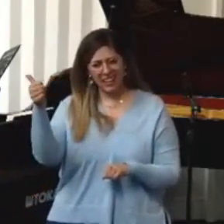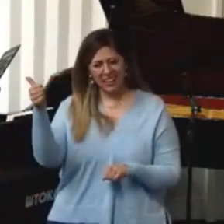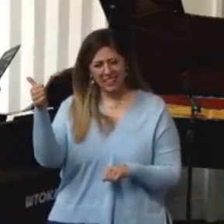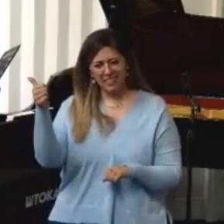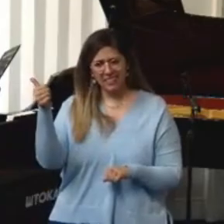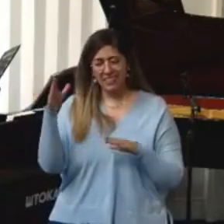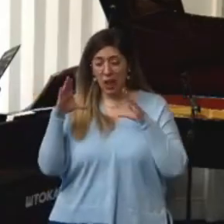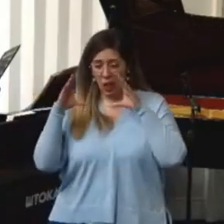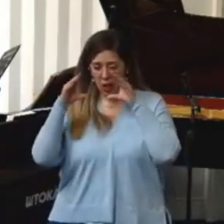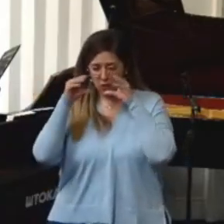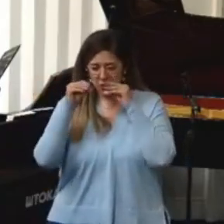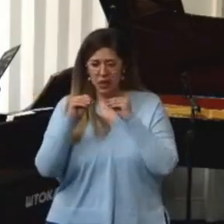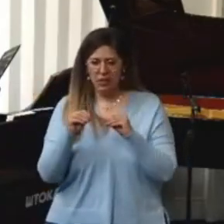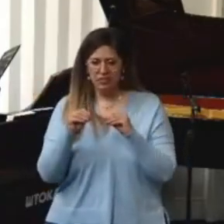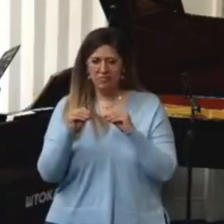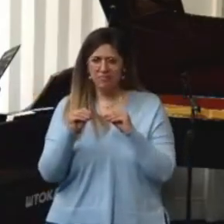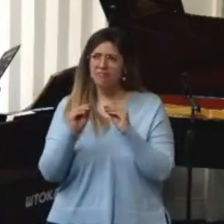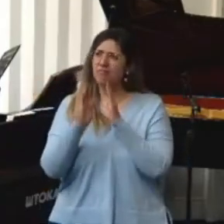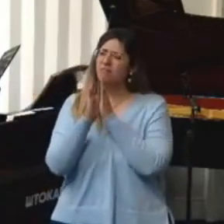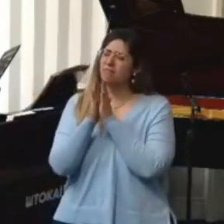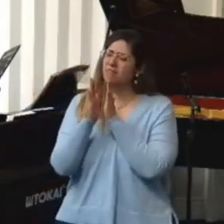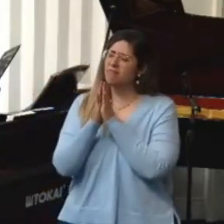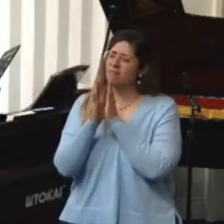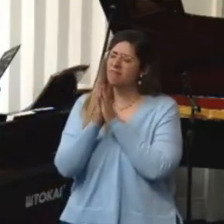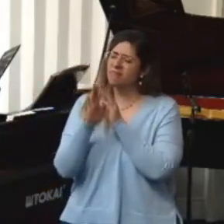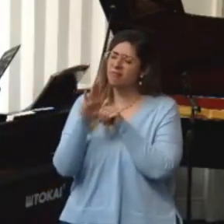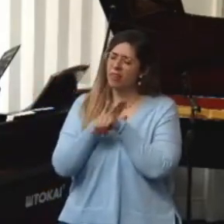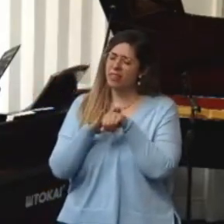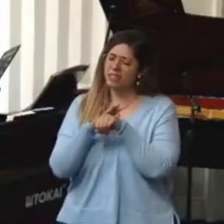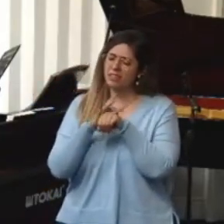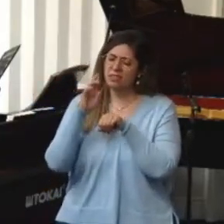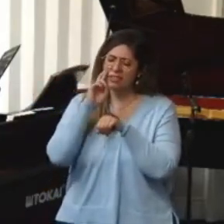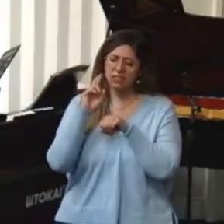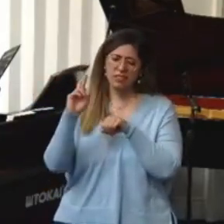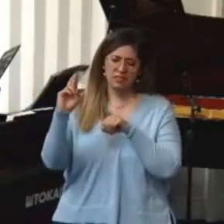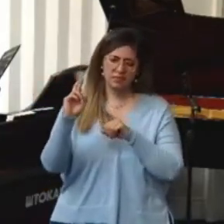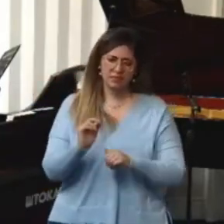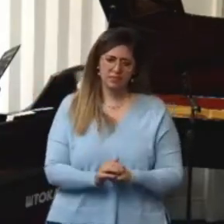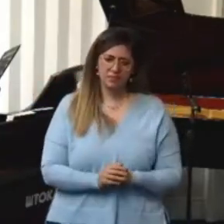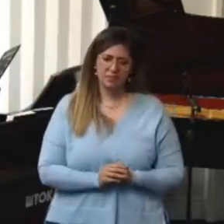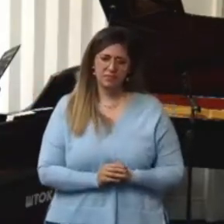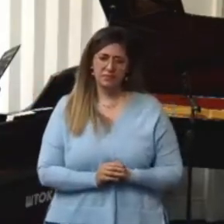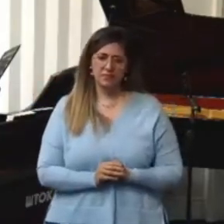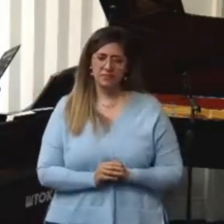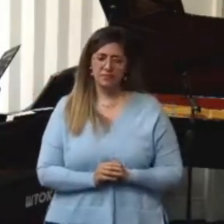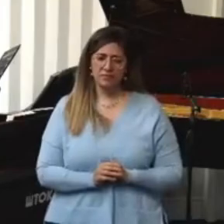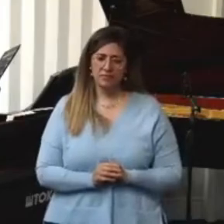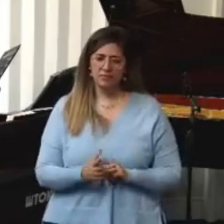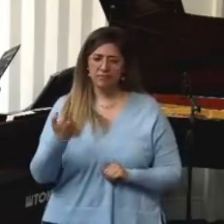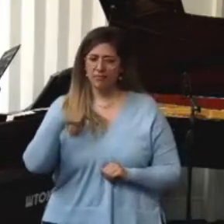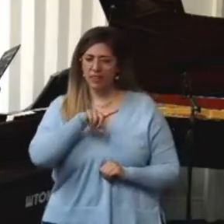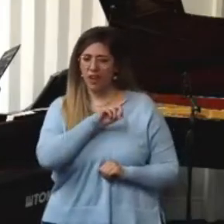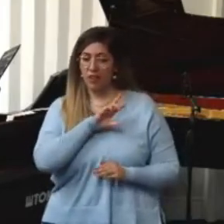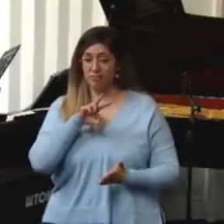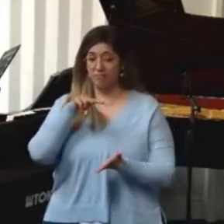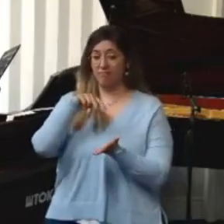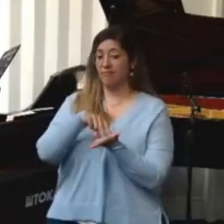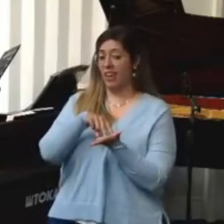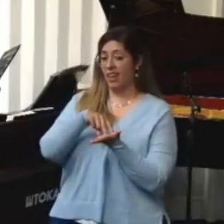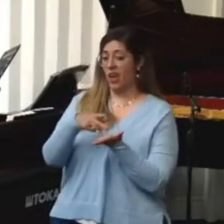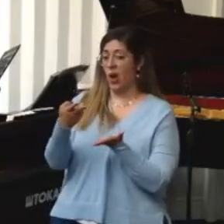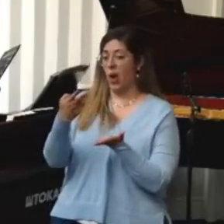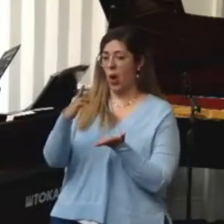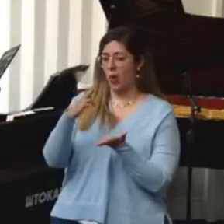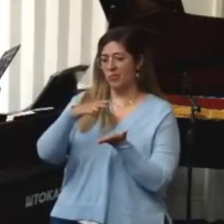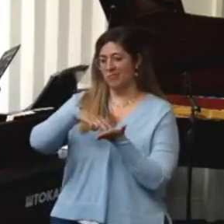imagine, fechar os olhos e ficar um tempo falando com Deus, né? Isso nos mostra se nós estamos de pé ou caídos.